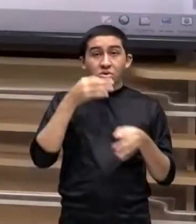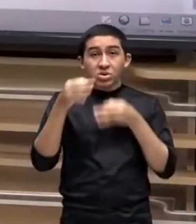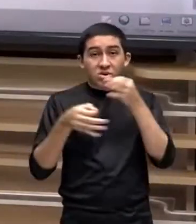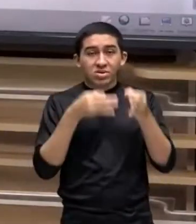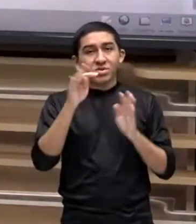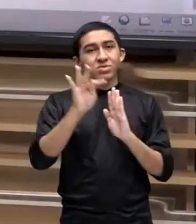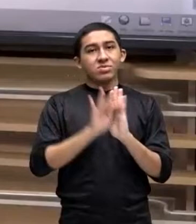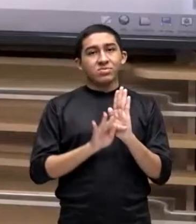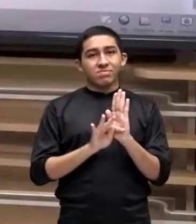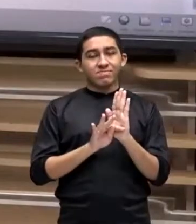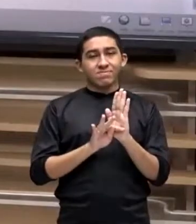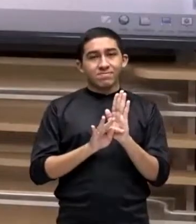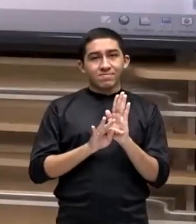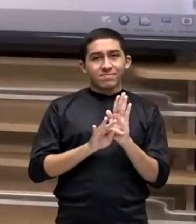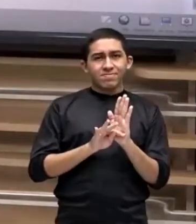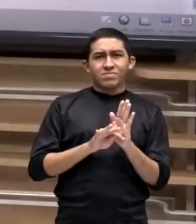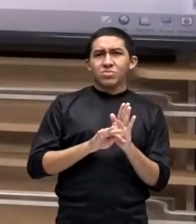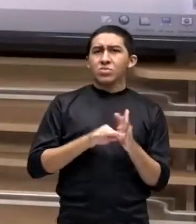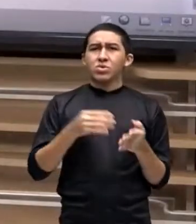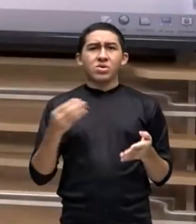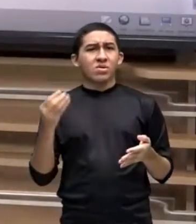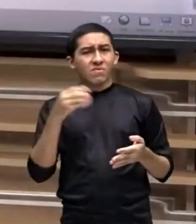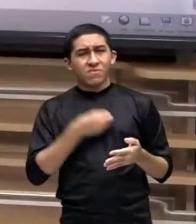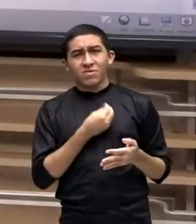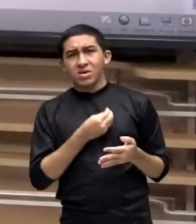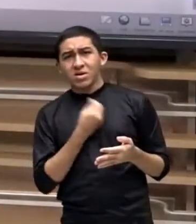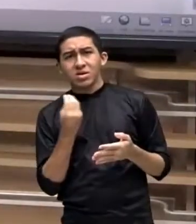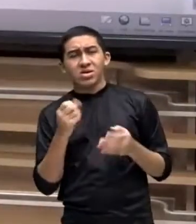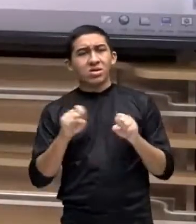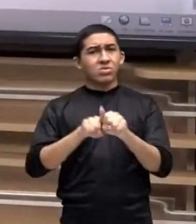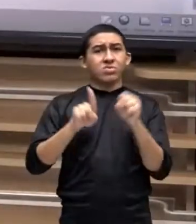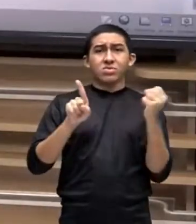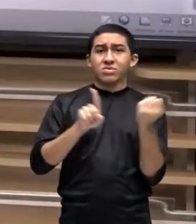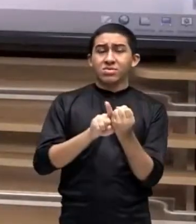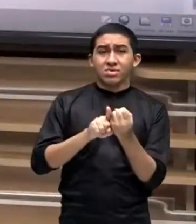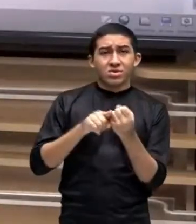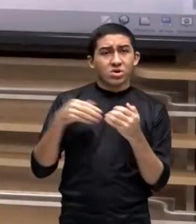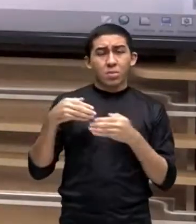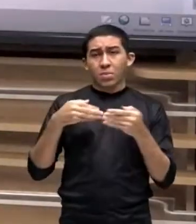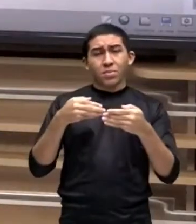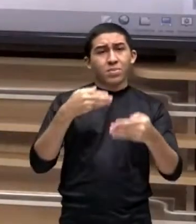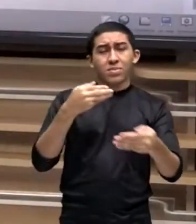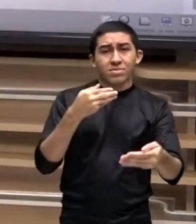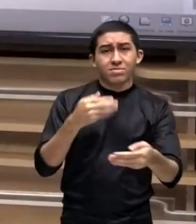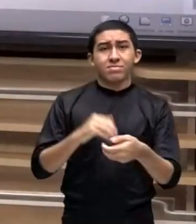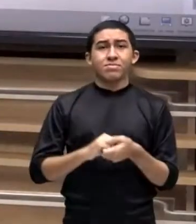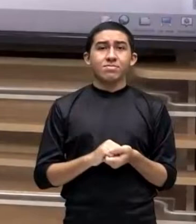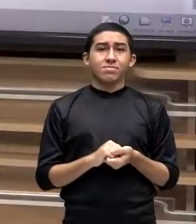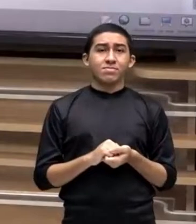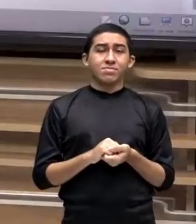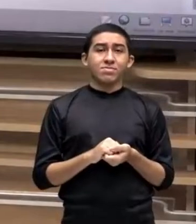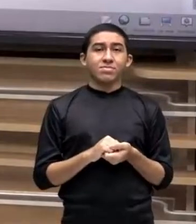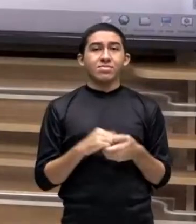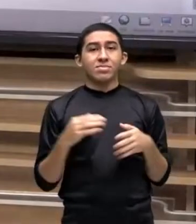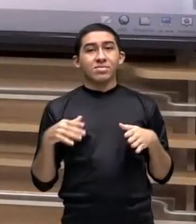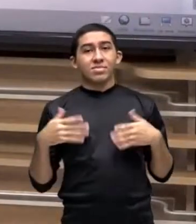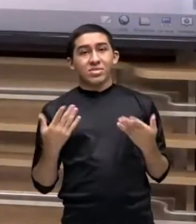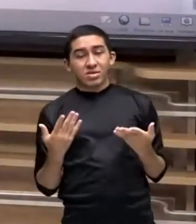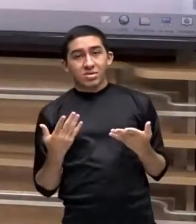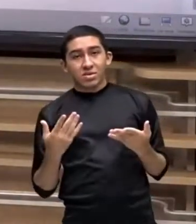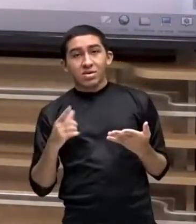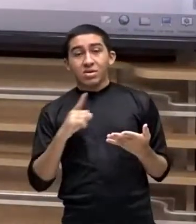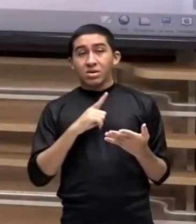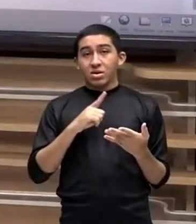tá bom? Críticas cotidianas, críticas sociais e assim por diante. Beleza? Eu prometi para vocês